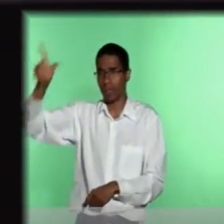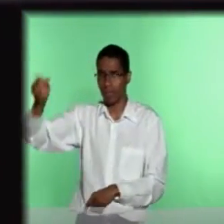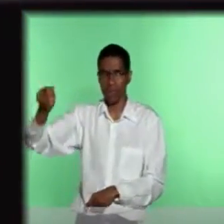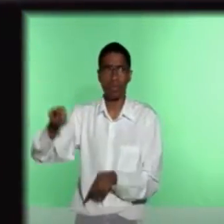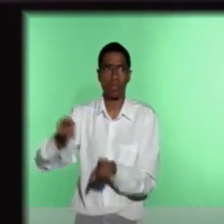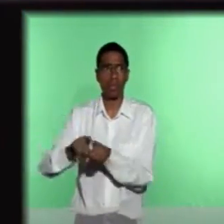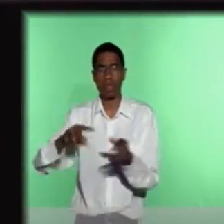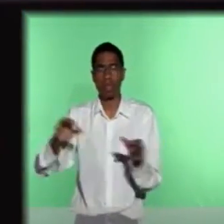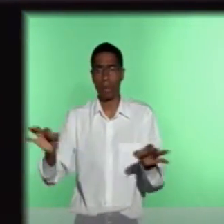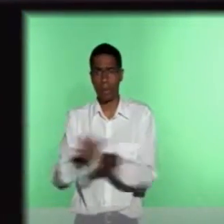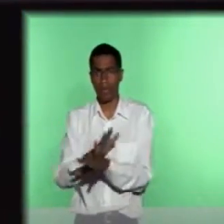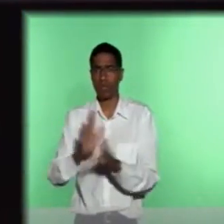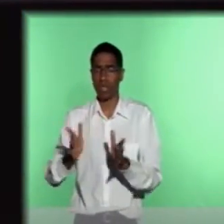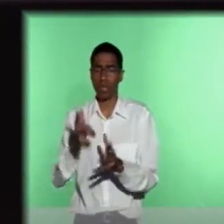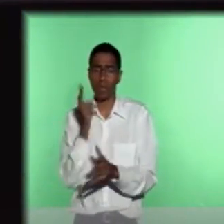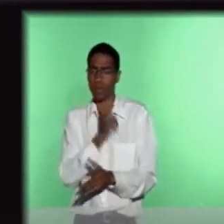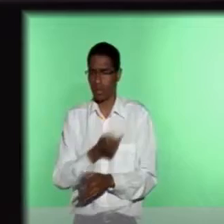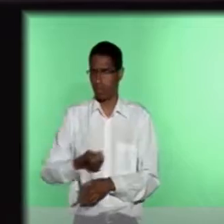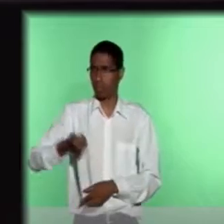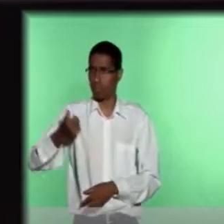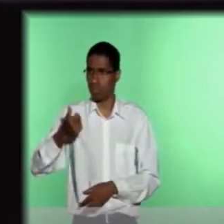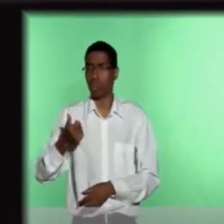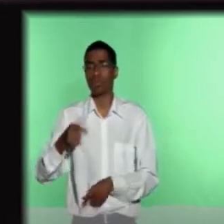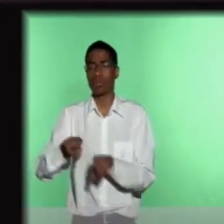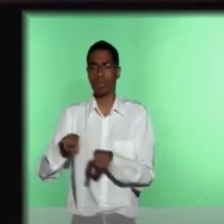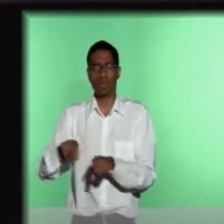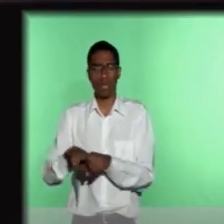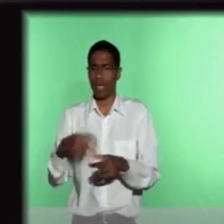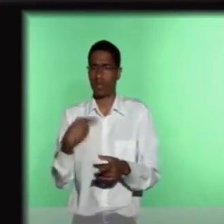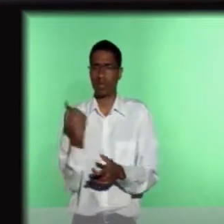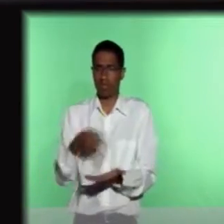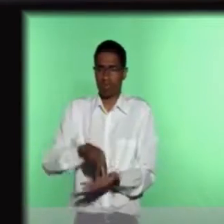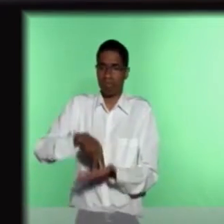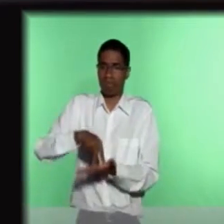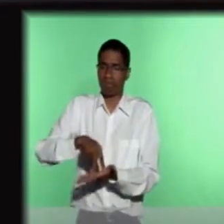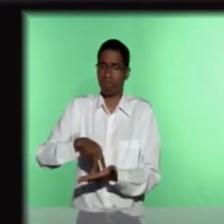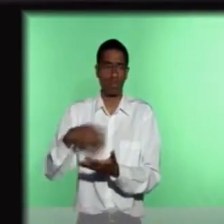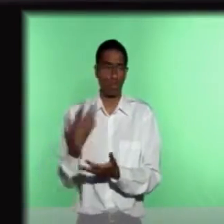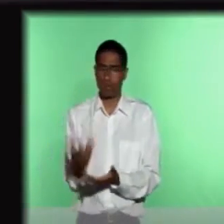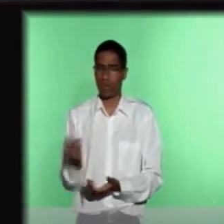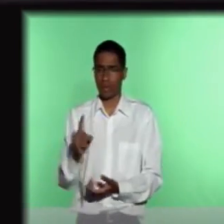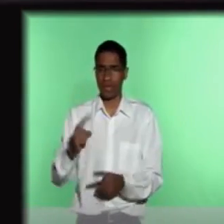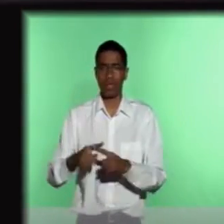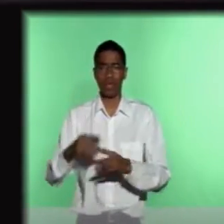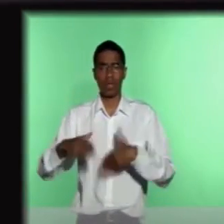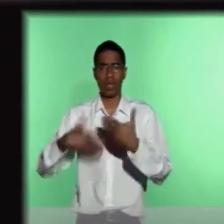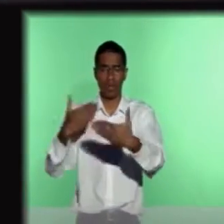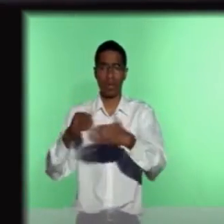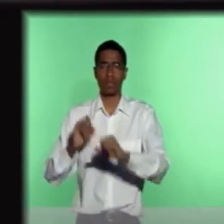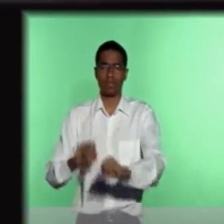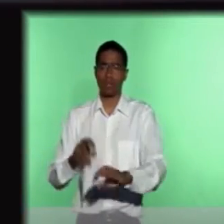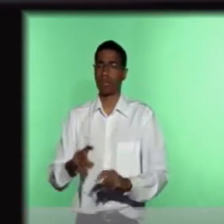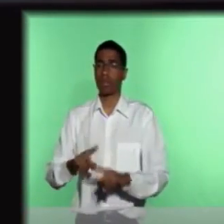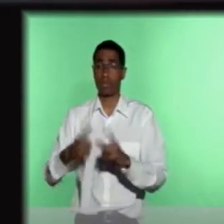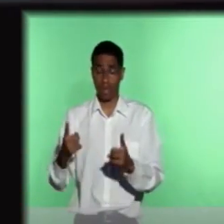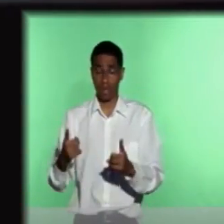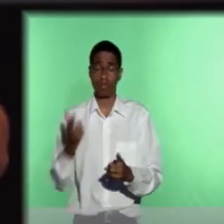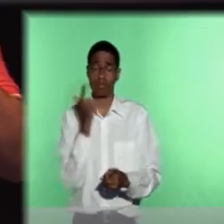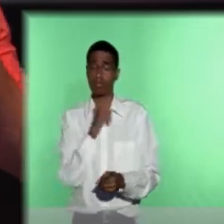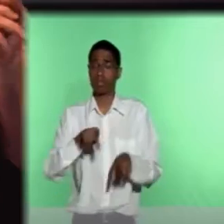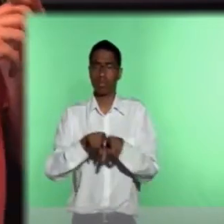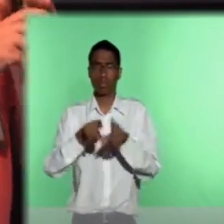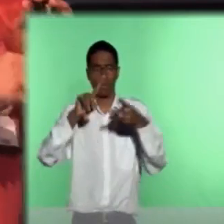gente dê as regras para eles, é o tipo de postura que é inaceitável num processo educacional. Mas a gente conseguiu essa